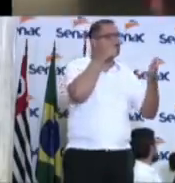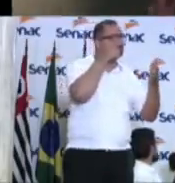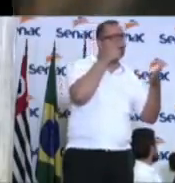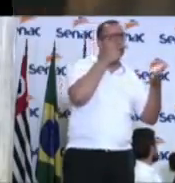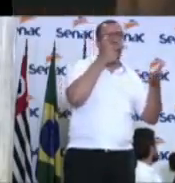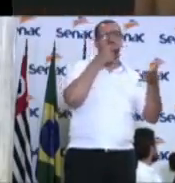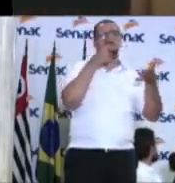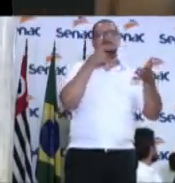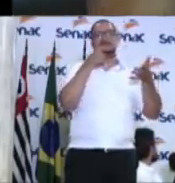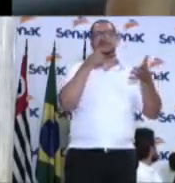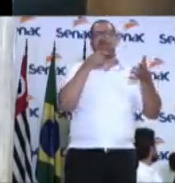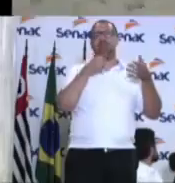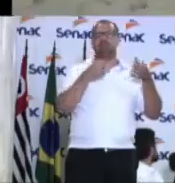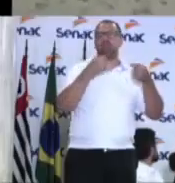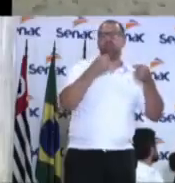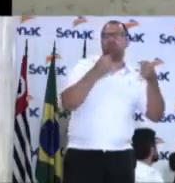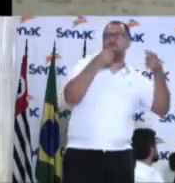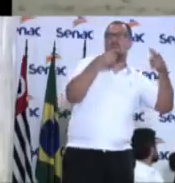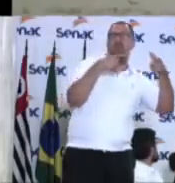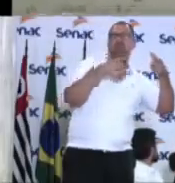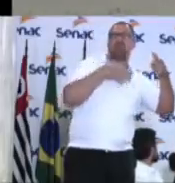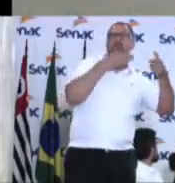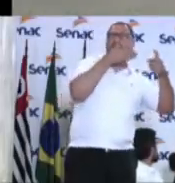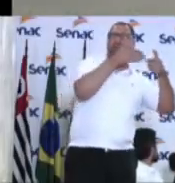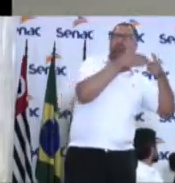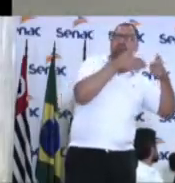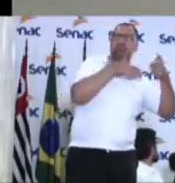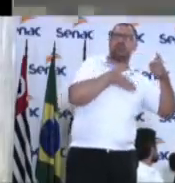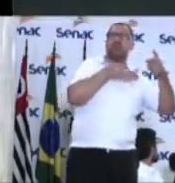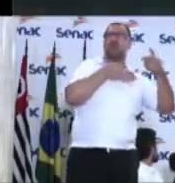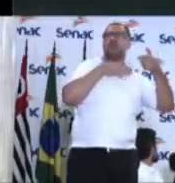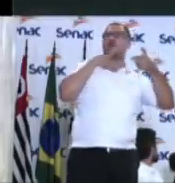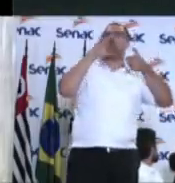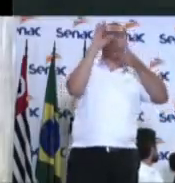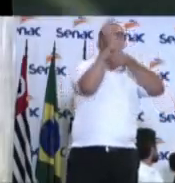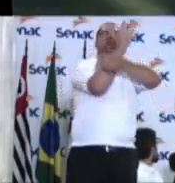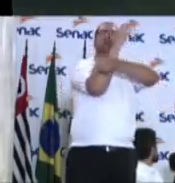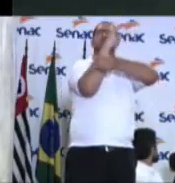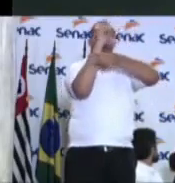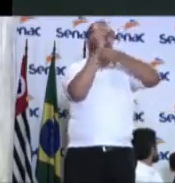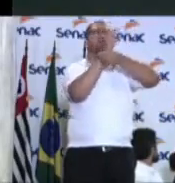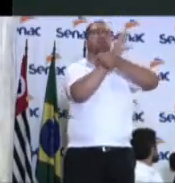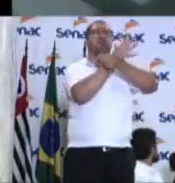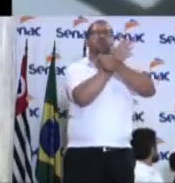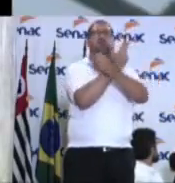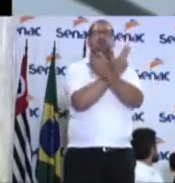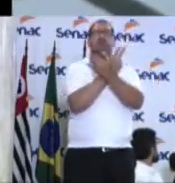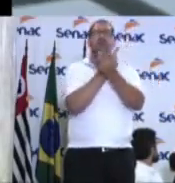Dirigindo para uma cidade incrível, no meio de dunas, fazendas.